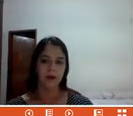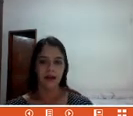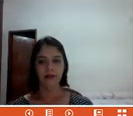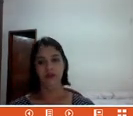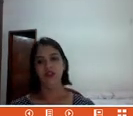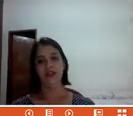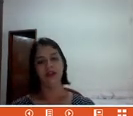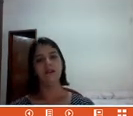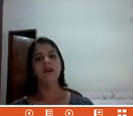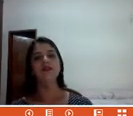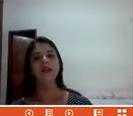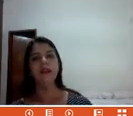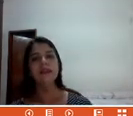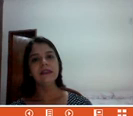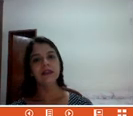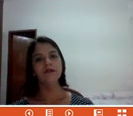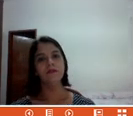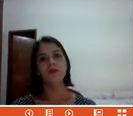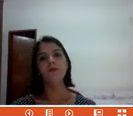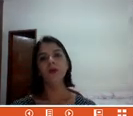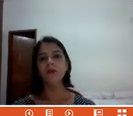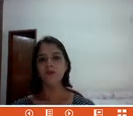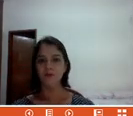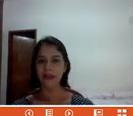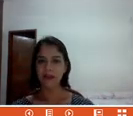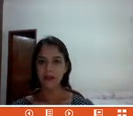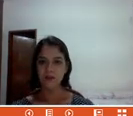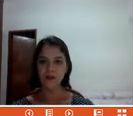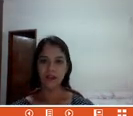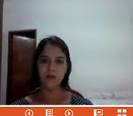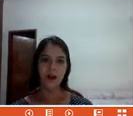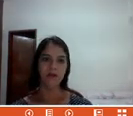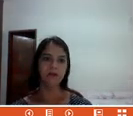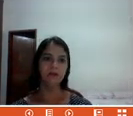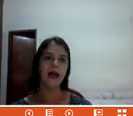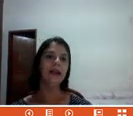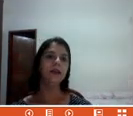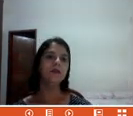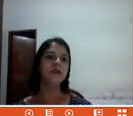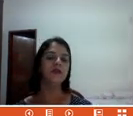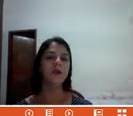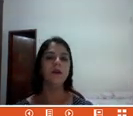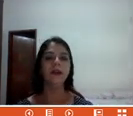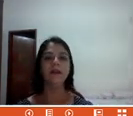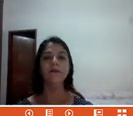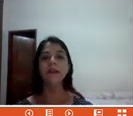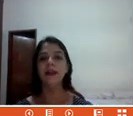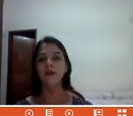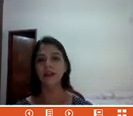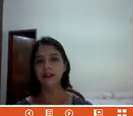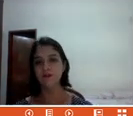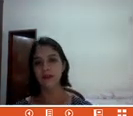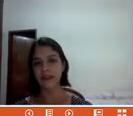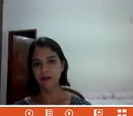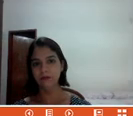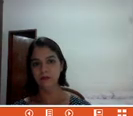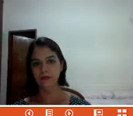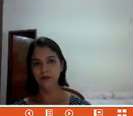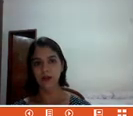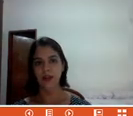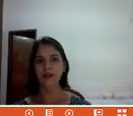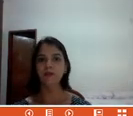E a gente já está quase finalizando, vamos falar um pouquinho sobre essa língua gestual. Tá? A língua gestual ela é vital na